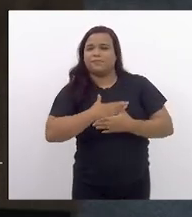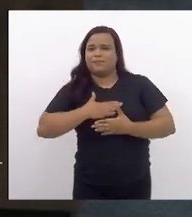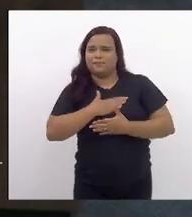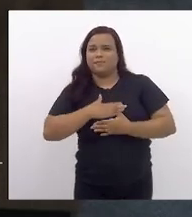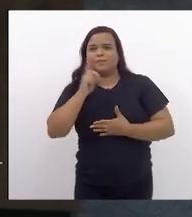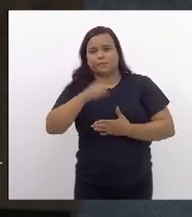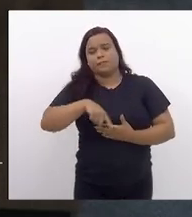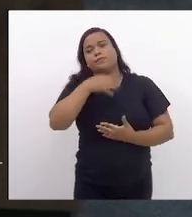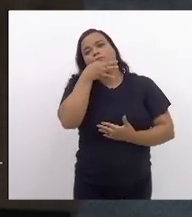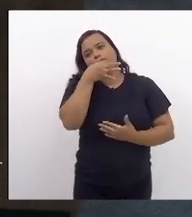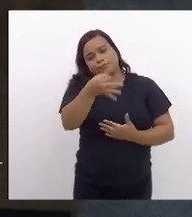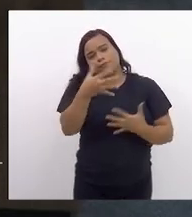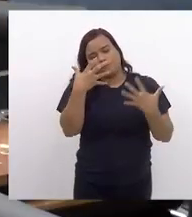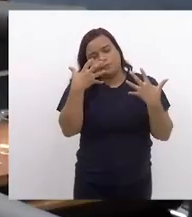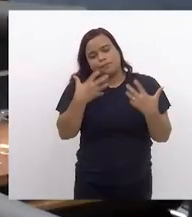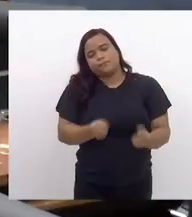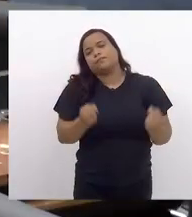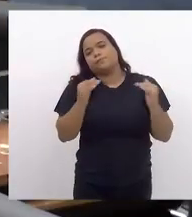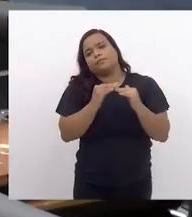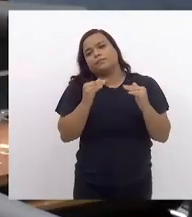parecer no mérito favorável.